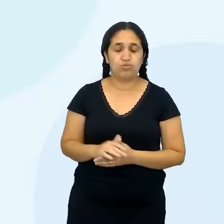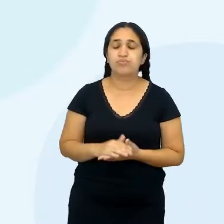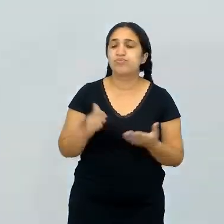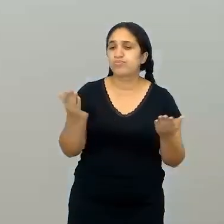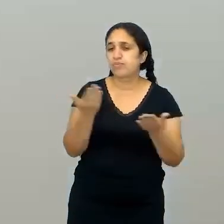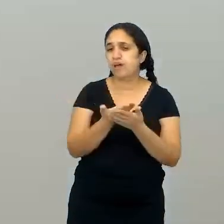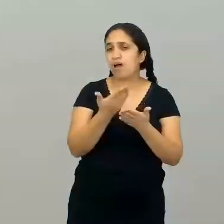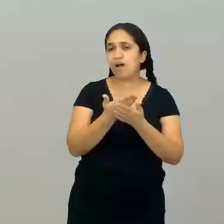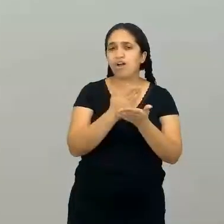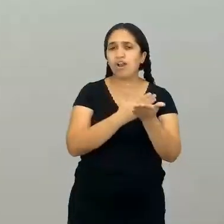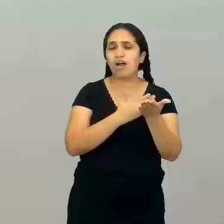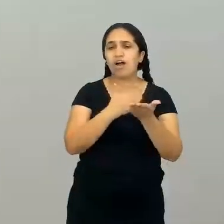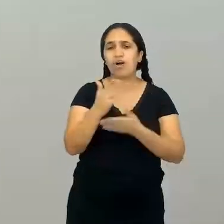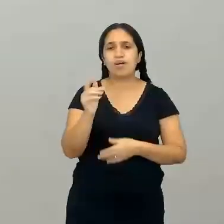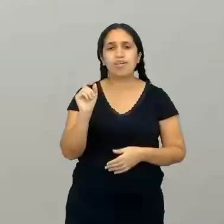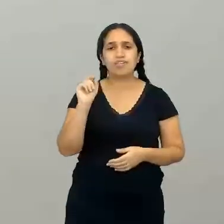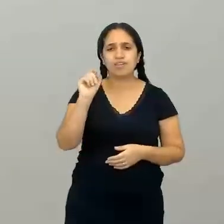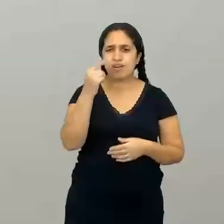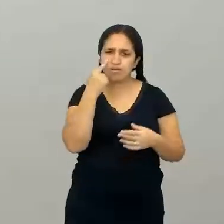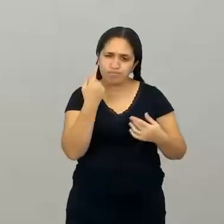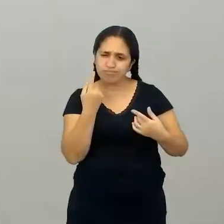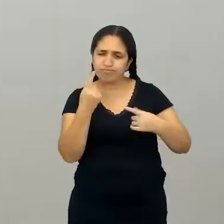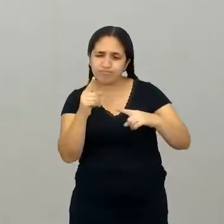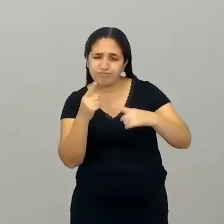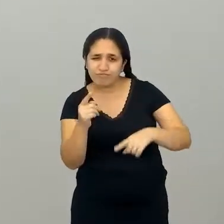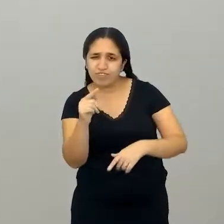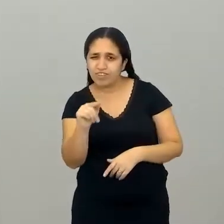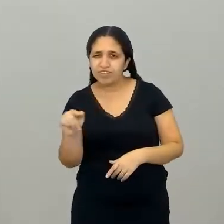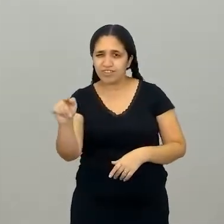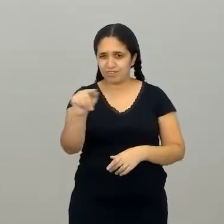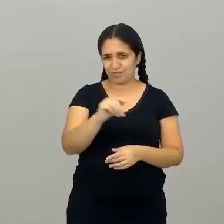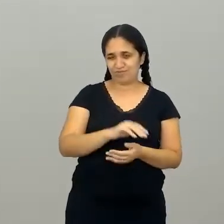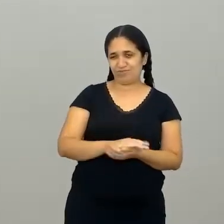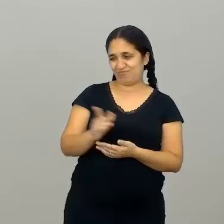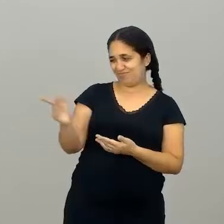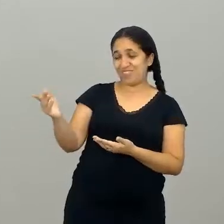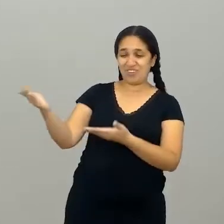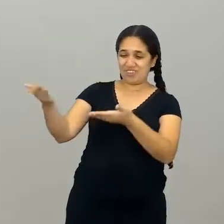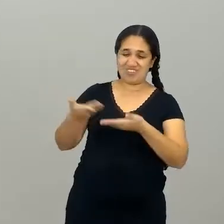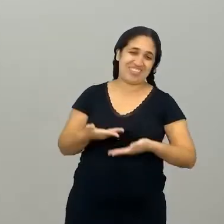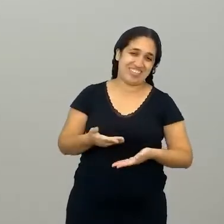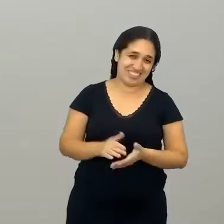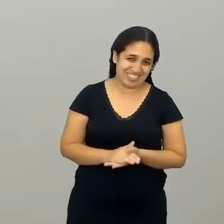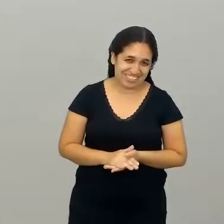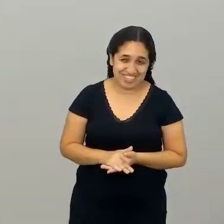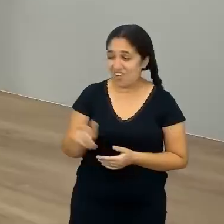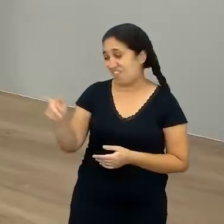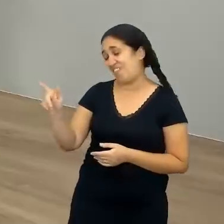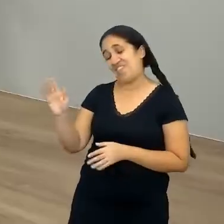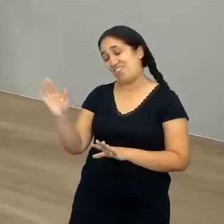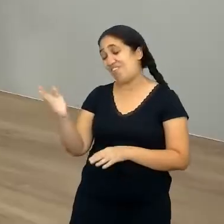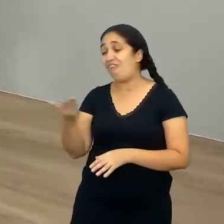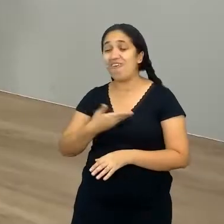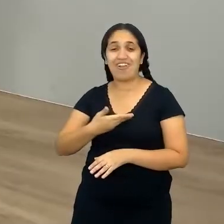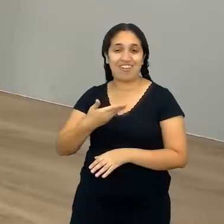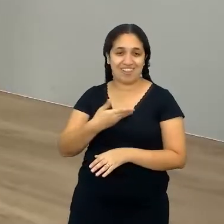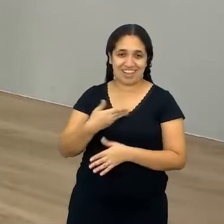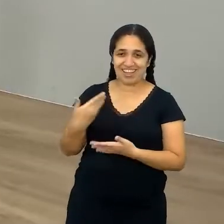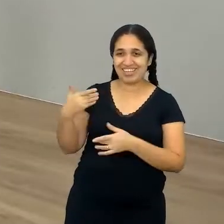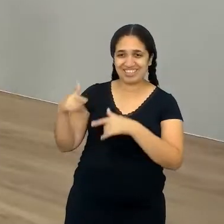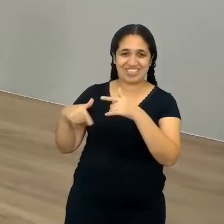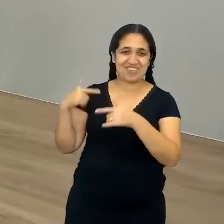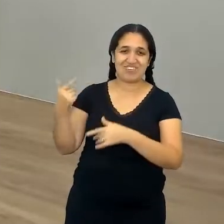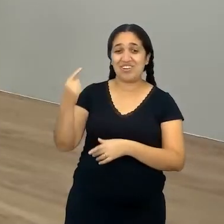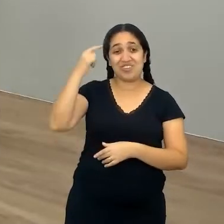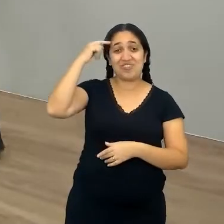começar a aula aqui improvisando e provocando o meu candidato. Meu candidato não, o meu colega de trabalho. Candidato, eu estou no